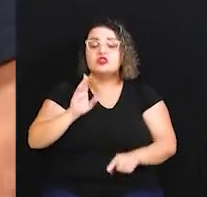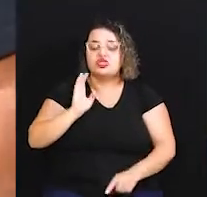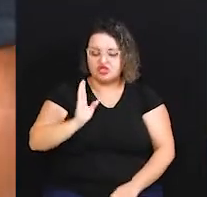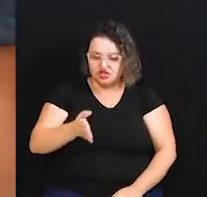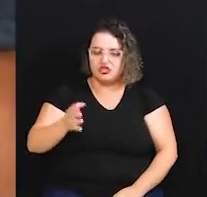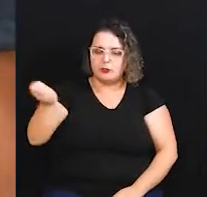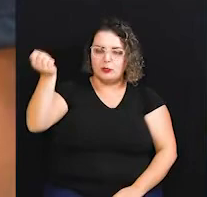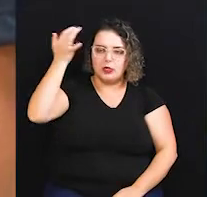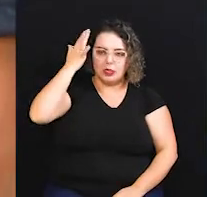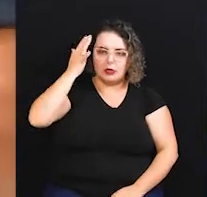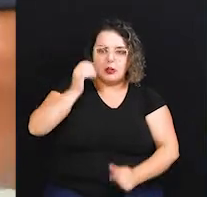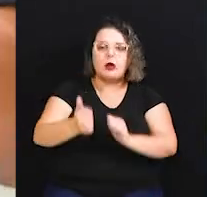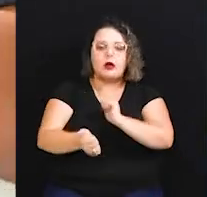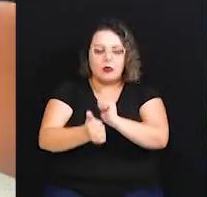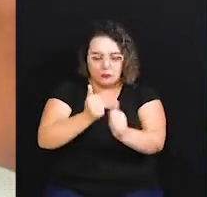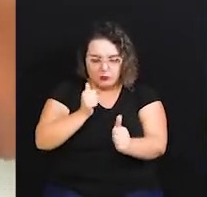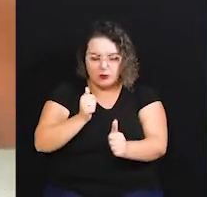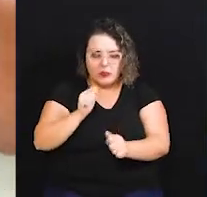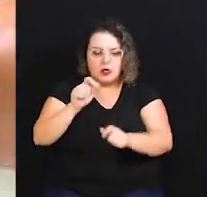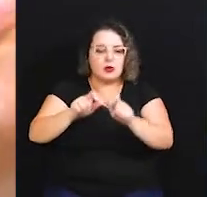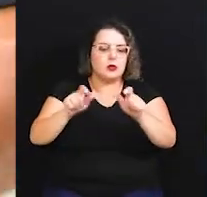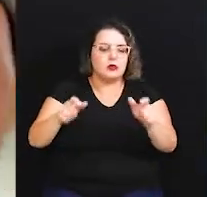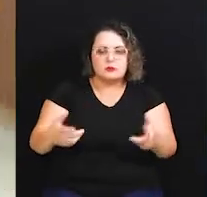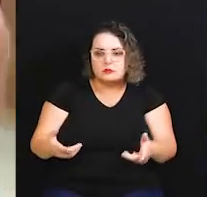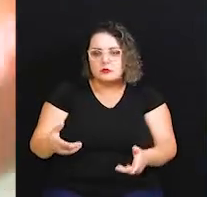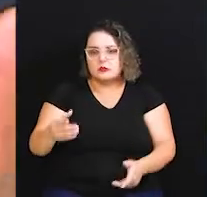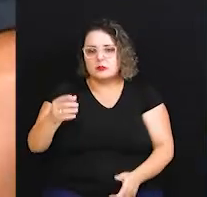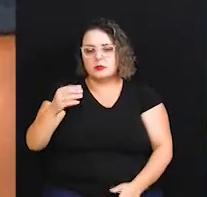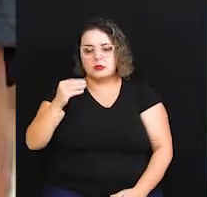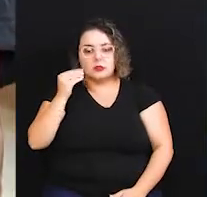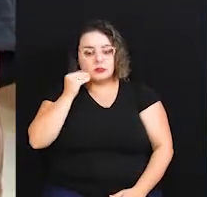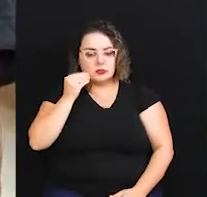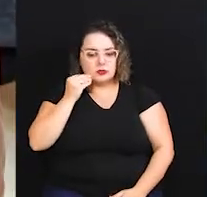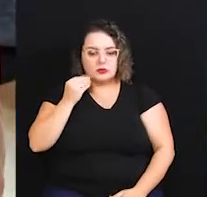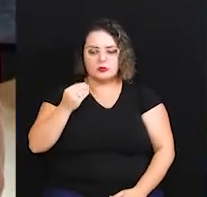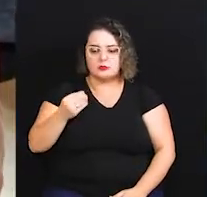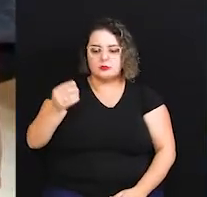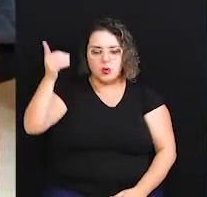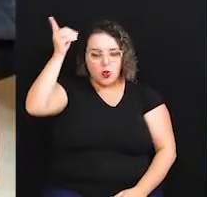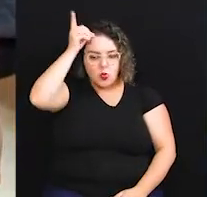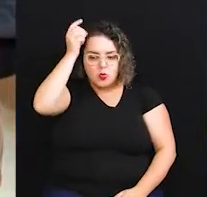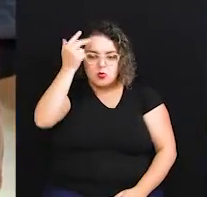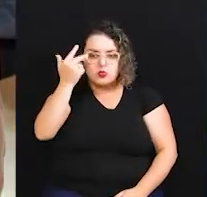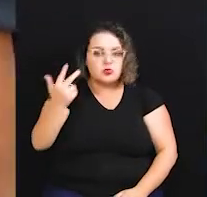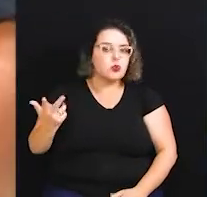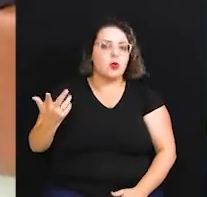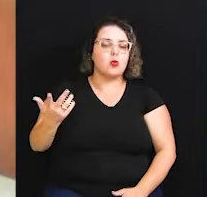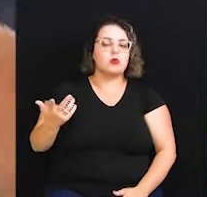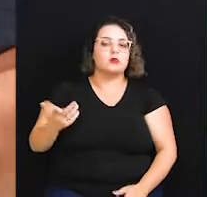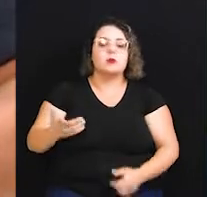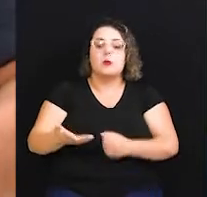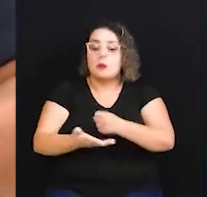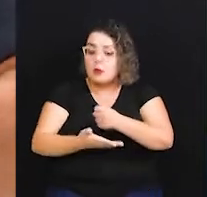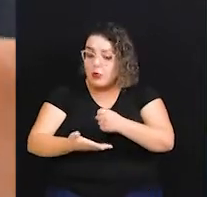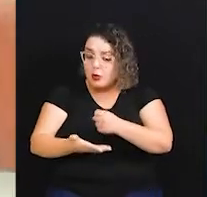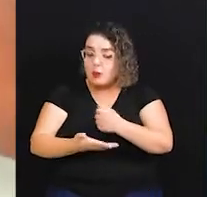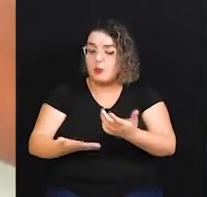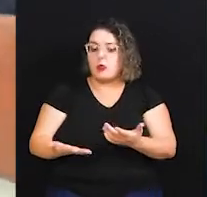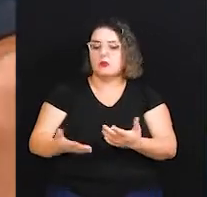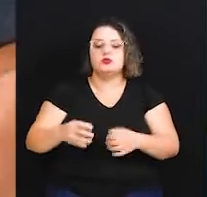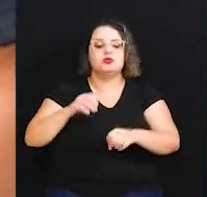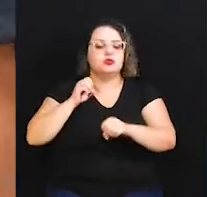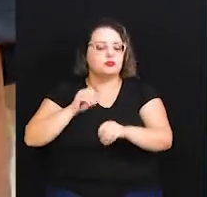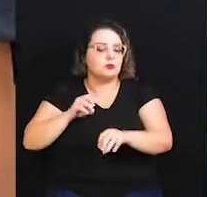pela graça. Uhum. O esporte, as pessoas vão tendo aí os talentos, precisa ter uma boa base